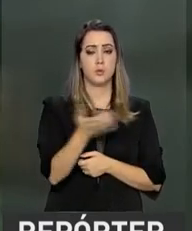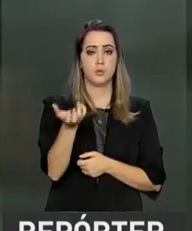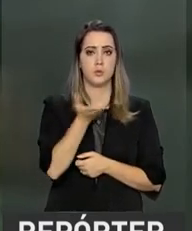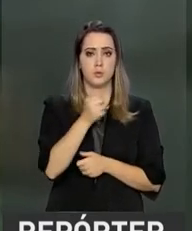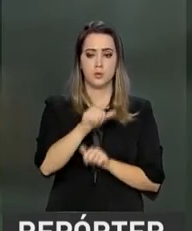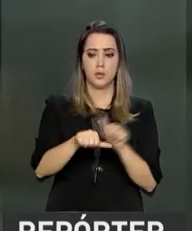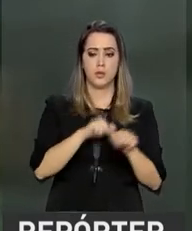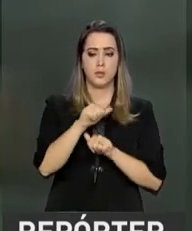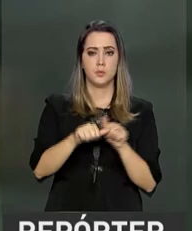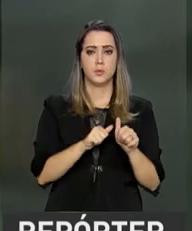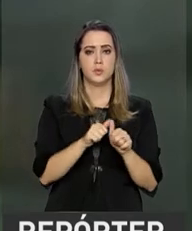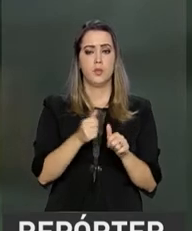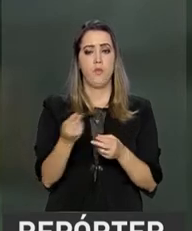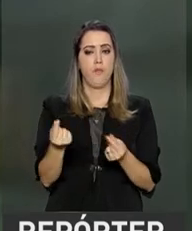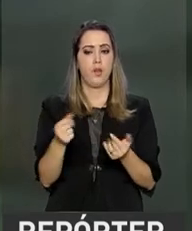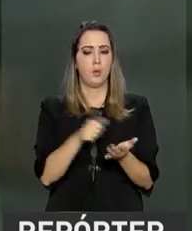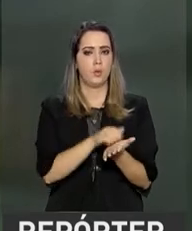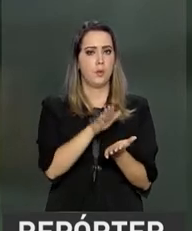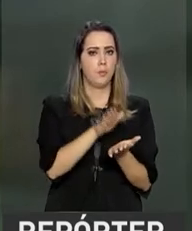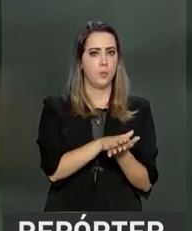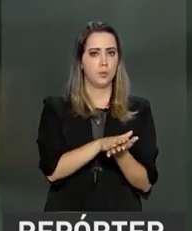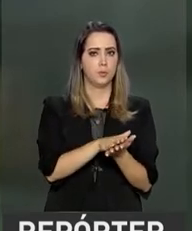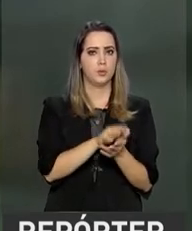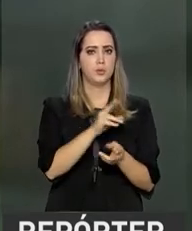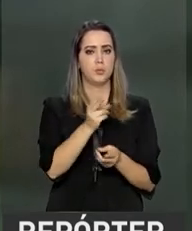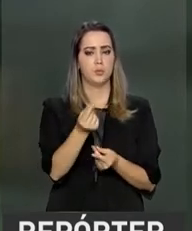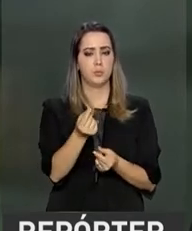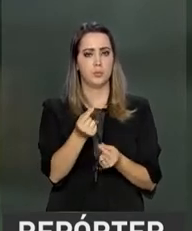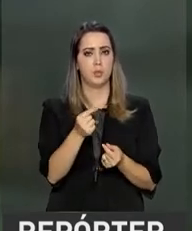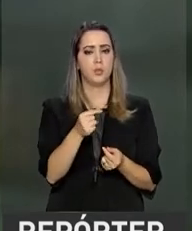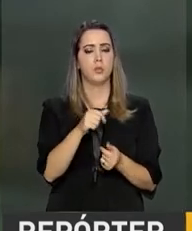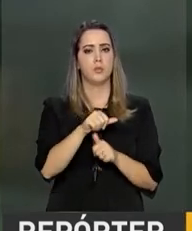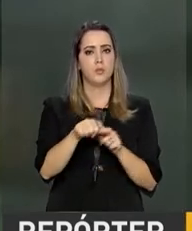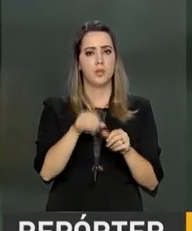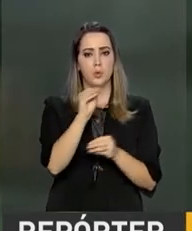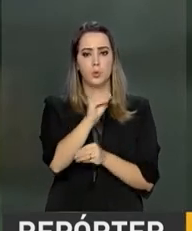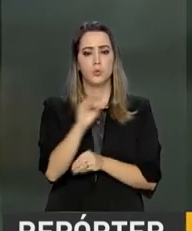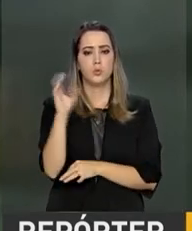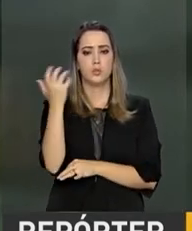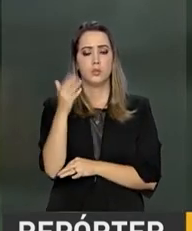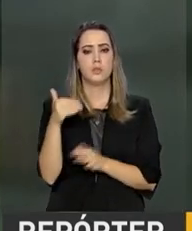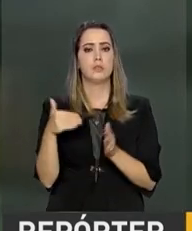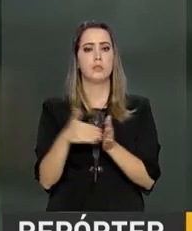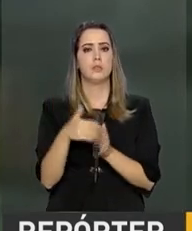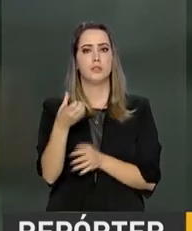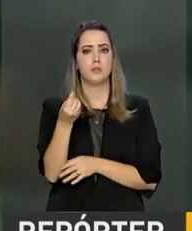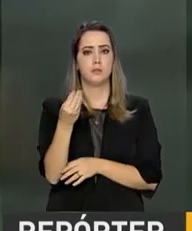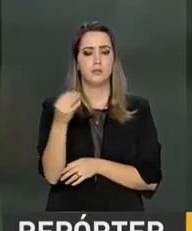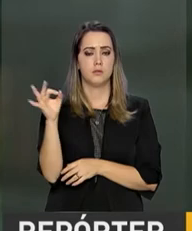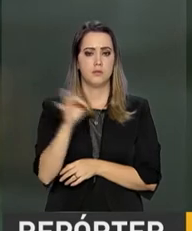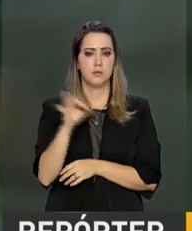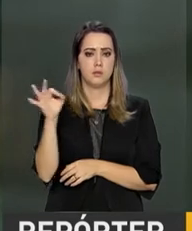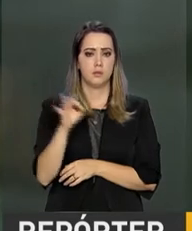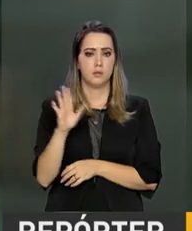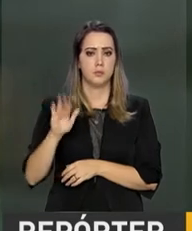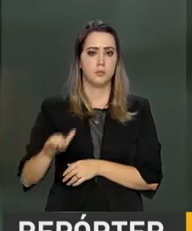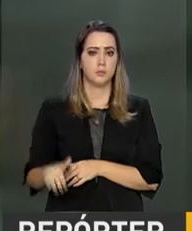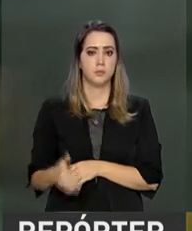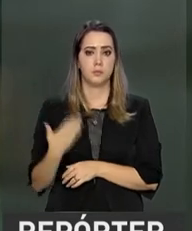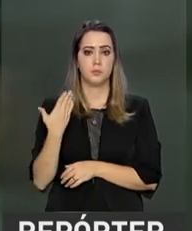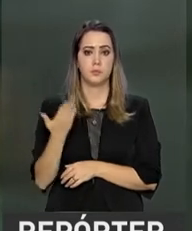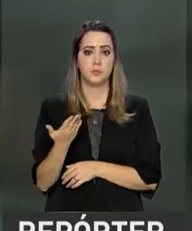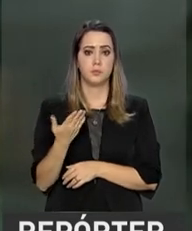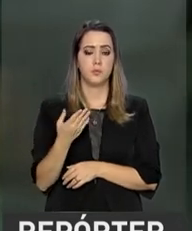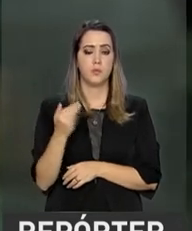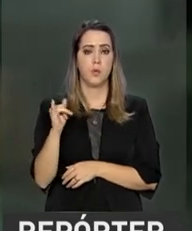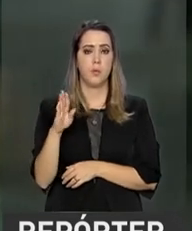em aderir à iniciativa podem receber descontos de até 60% nos valores das multas aplicadas chegam no